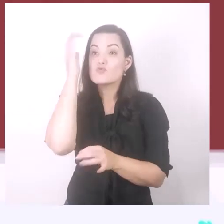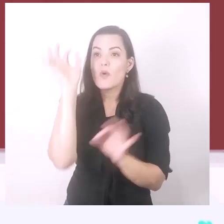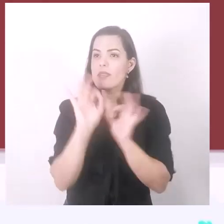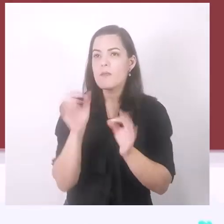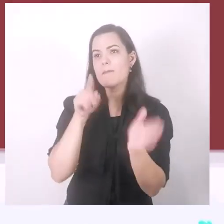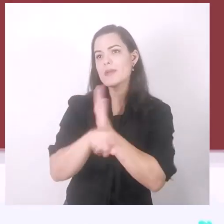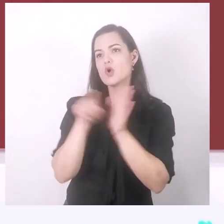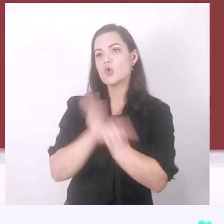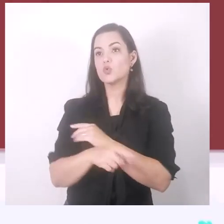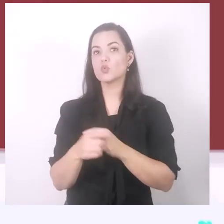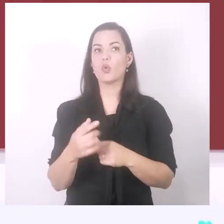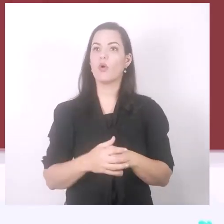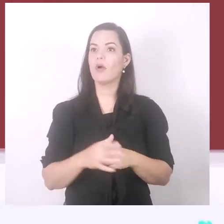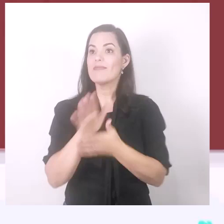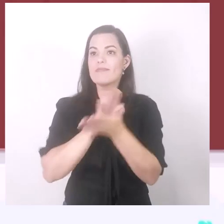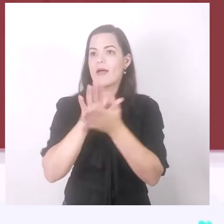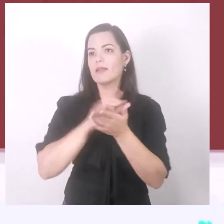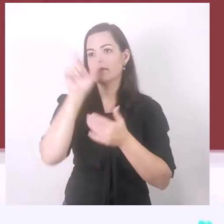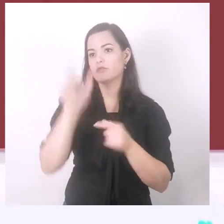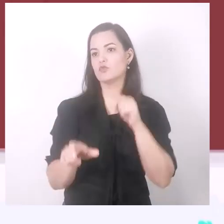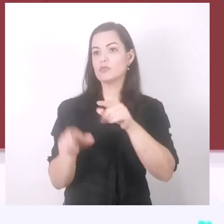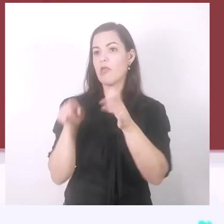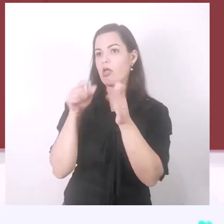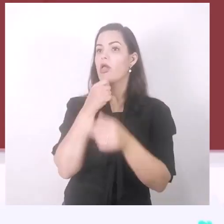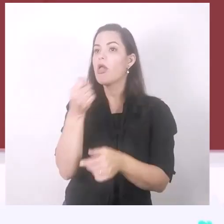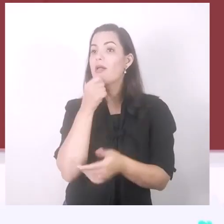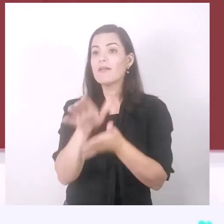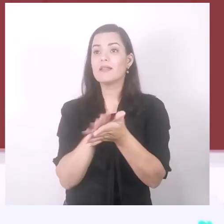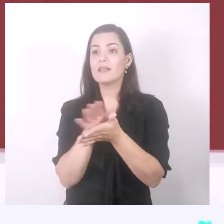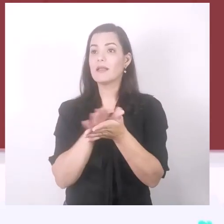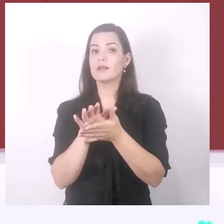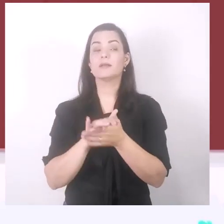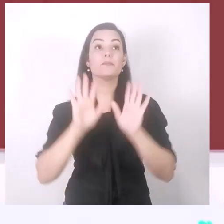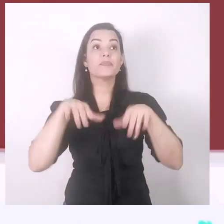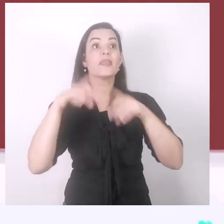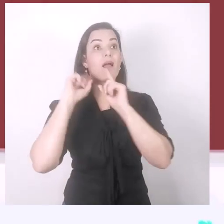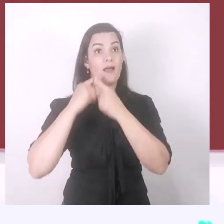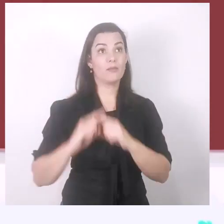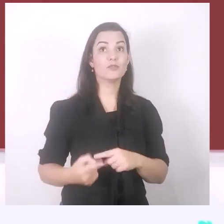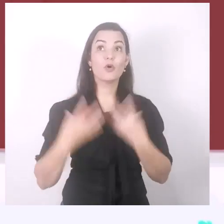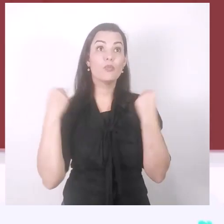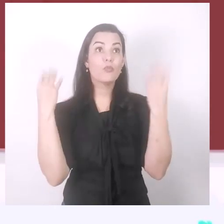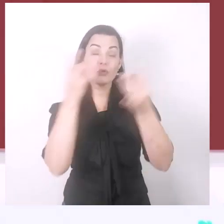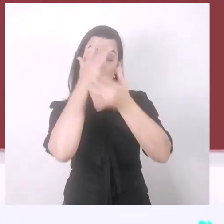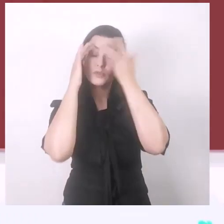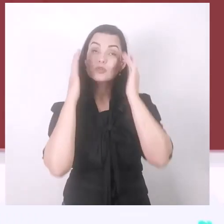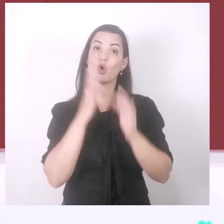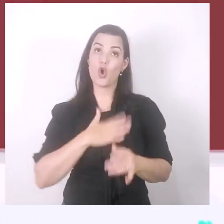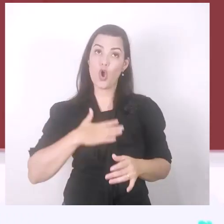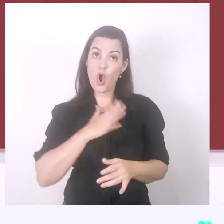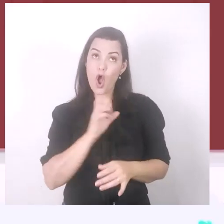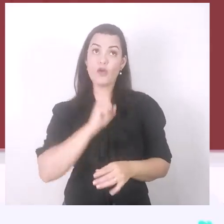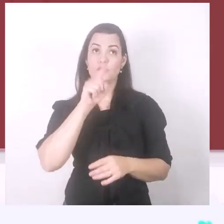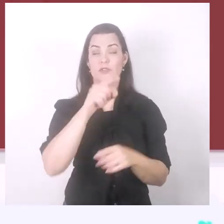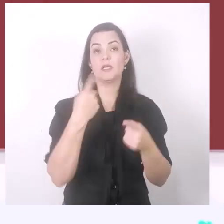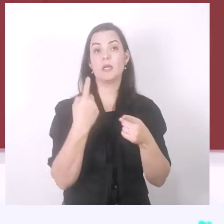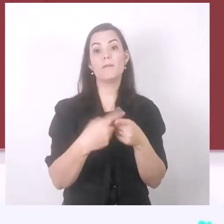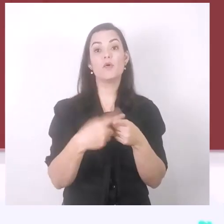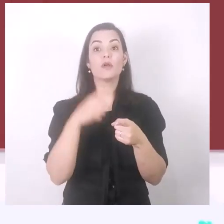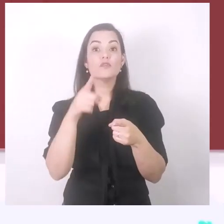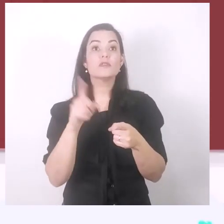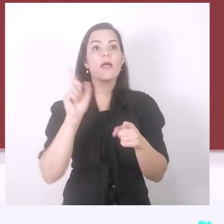Aliás, Rapunzel, muita gente gosta de você exatamente por isso. Você é das poucas princesas dos contos de fada que não precisa